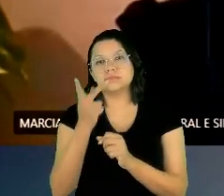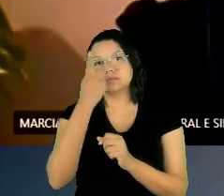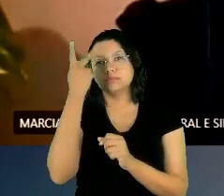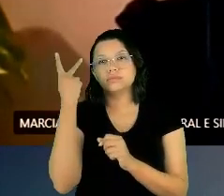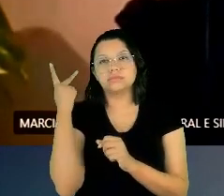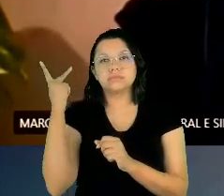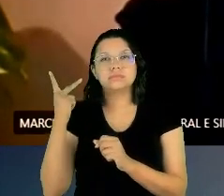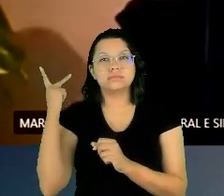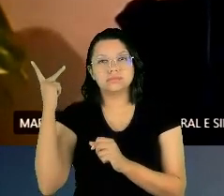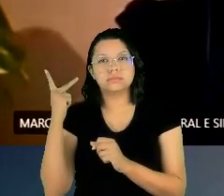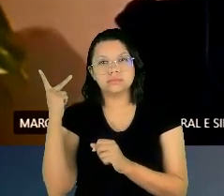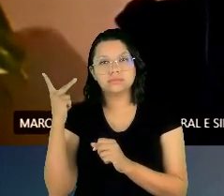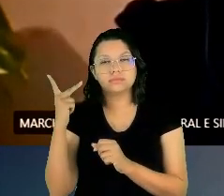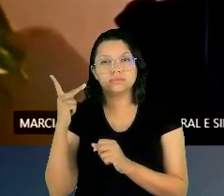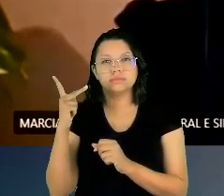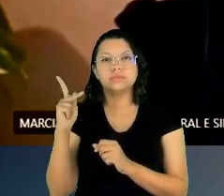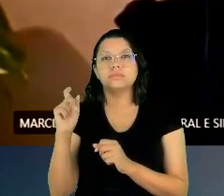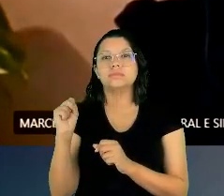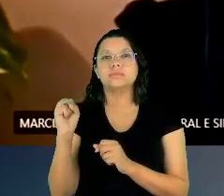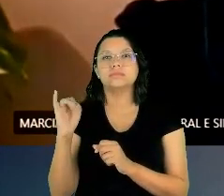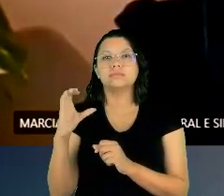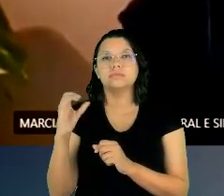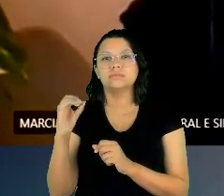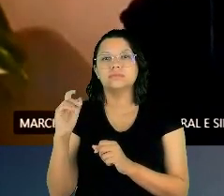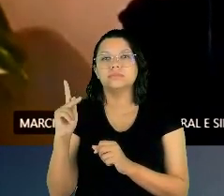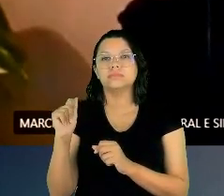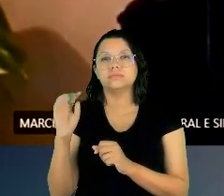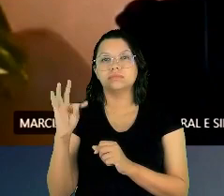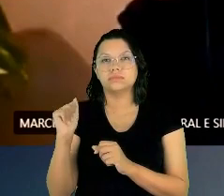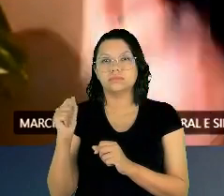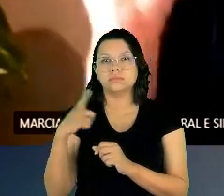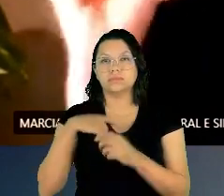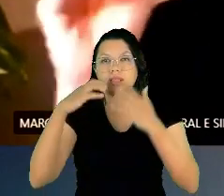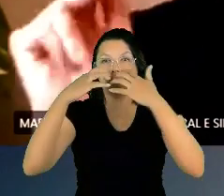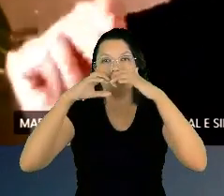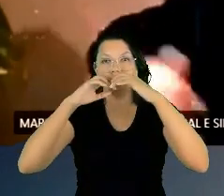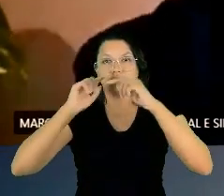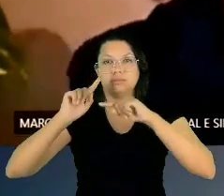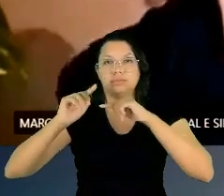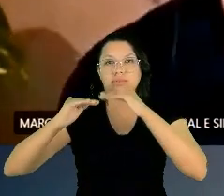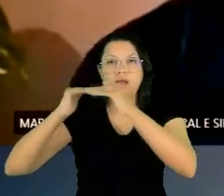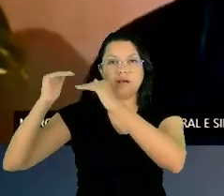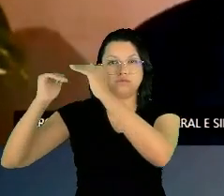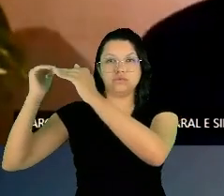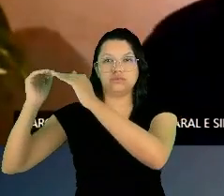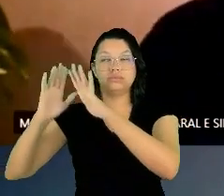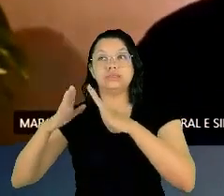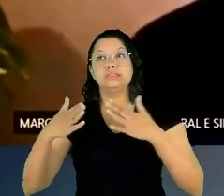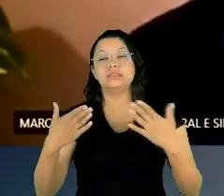senhora fez, o indivíduo psicopata tem um cérebro, de coloca entre aspas, não evoluído?